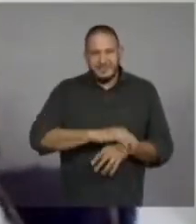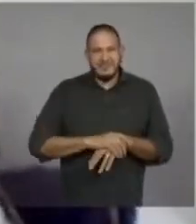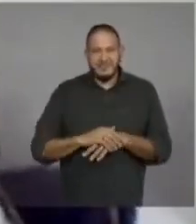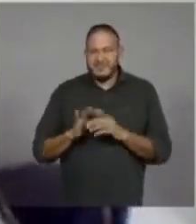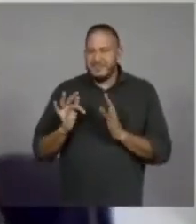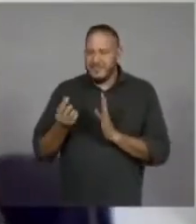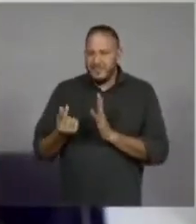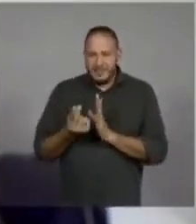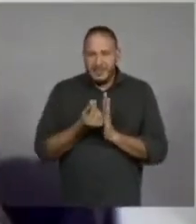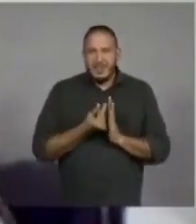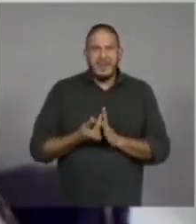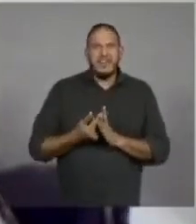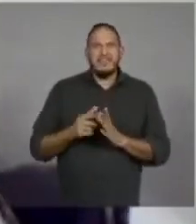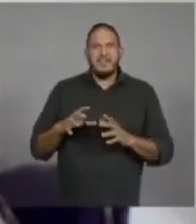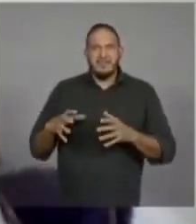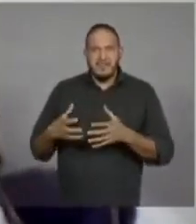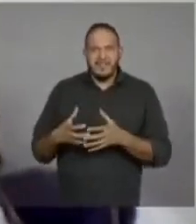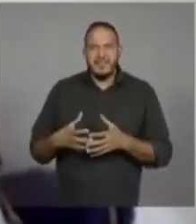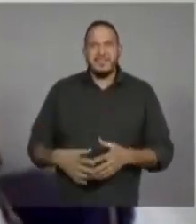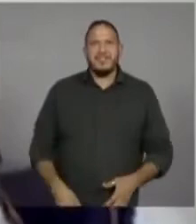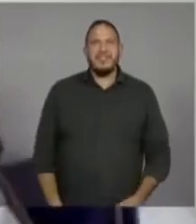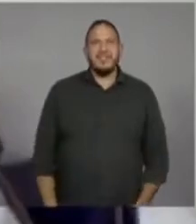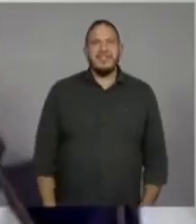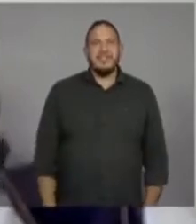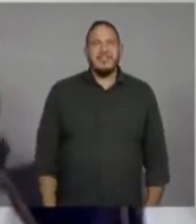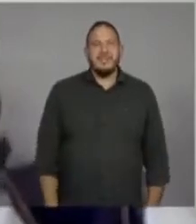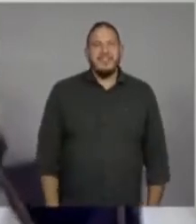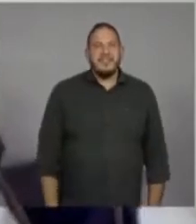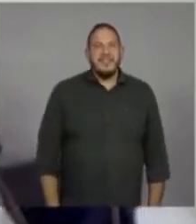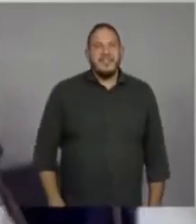Não sabia que eu ia gostar tanto.